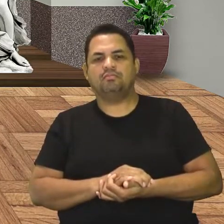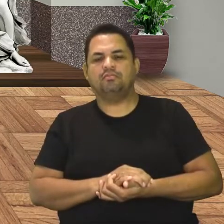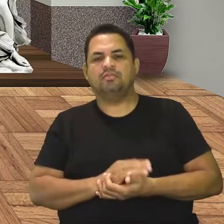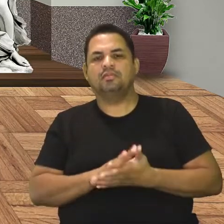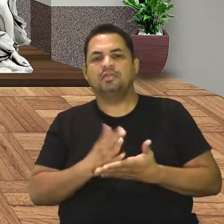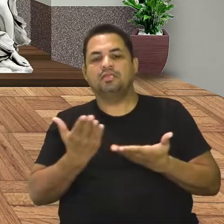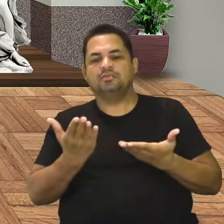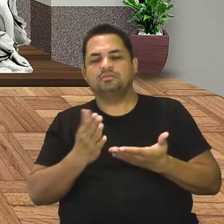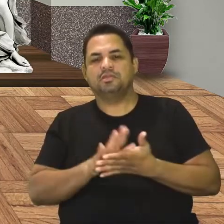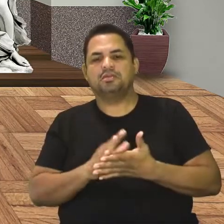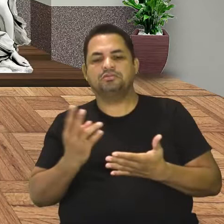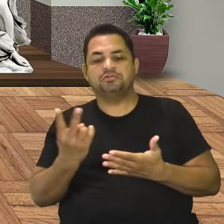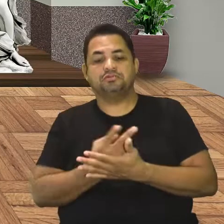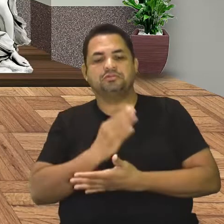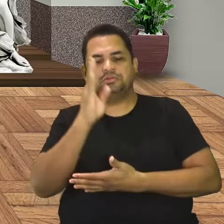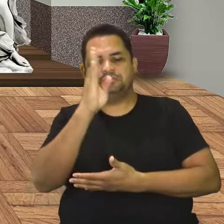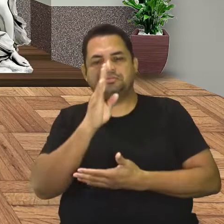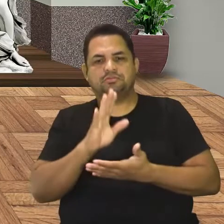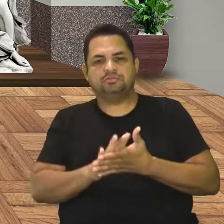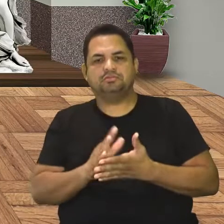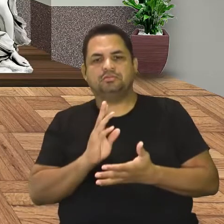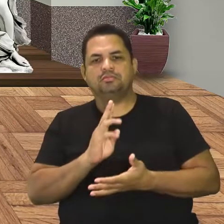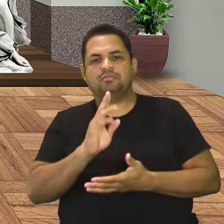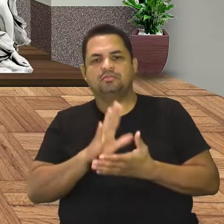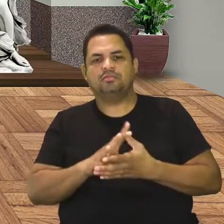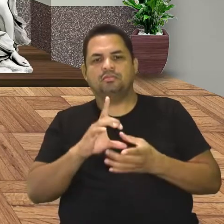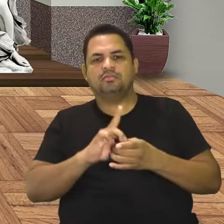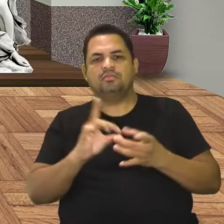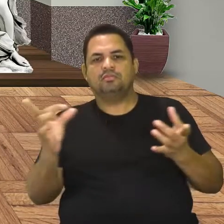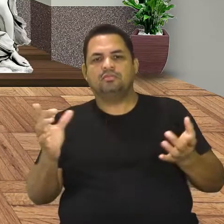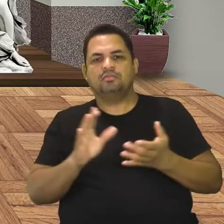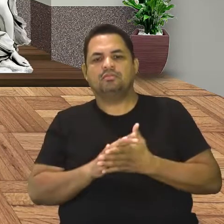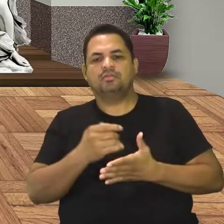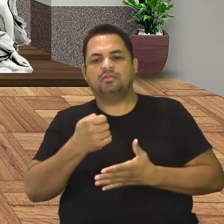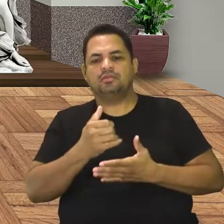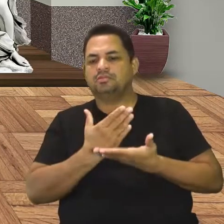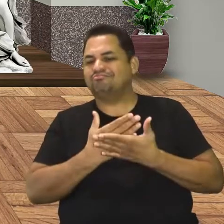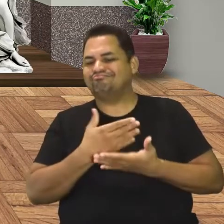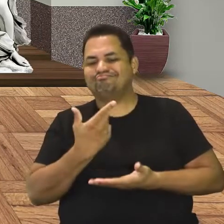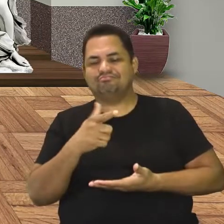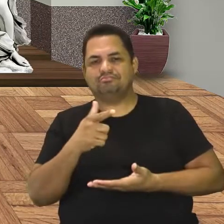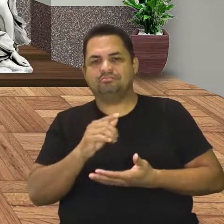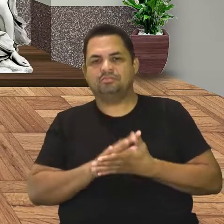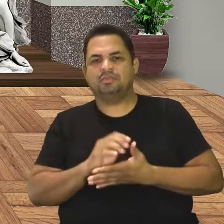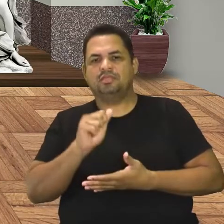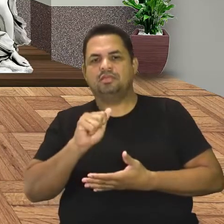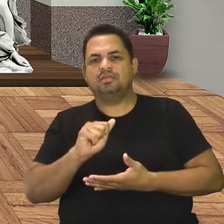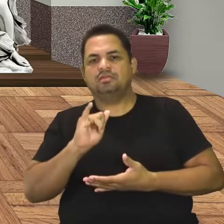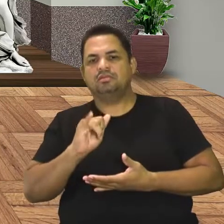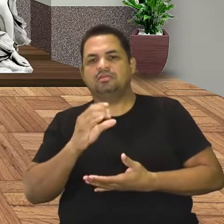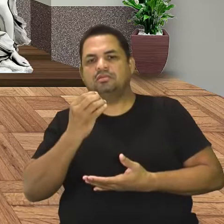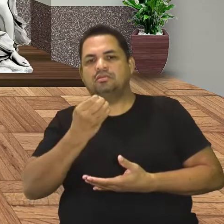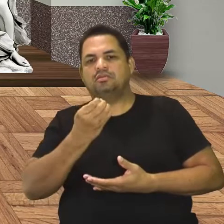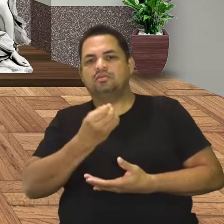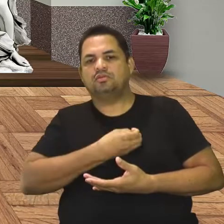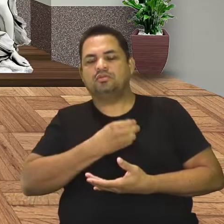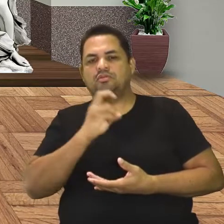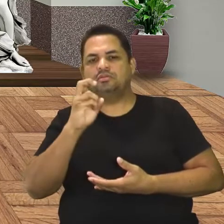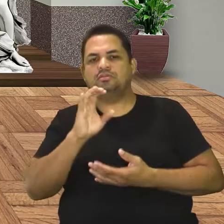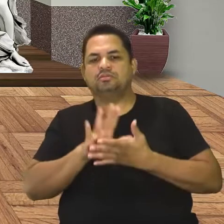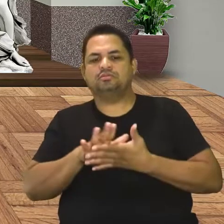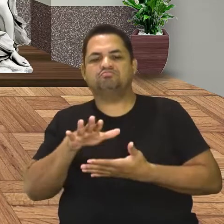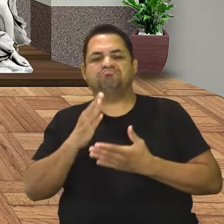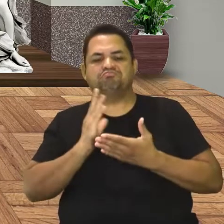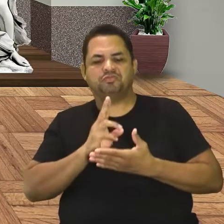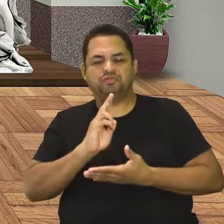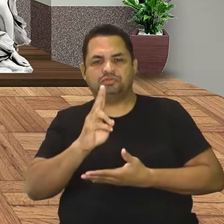se está o Brasil nesse momento. Processo democrático quase nulo. O AI-5 em todo o seu